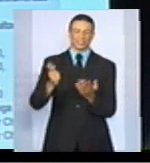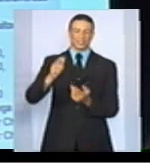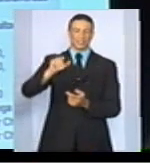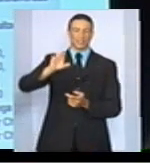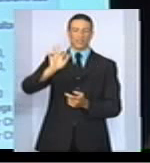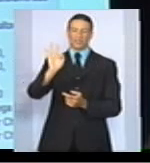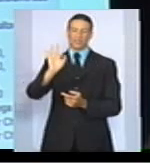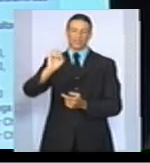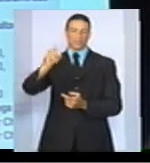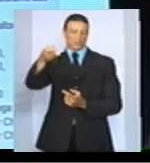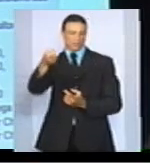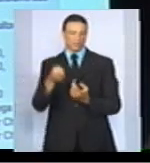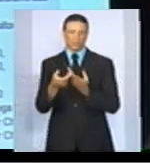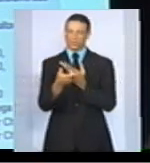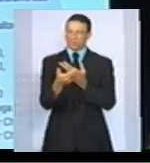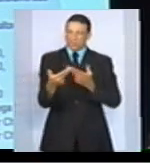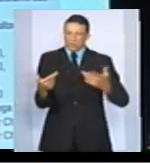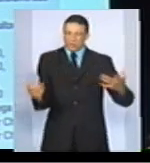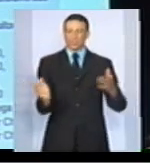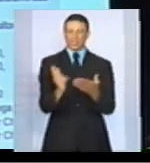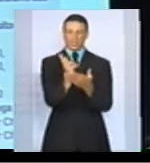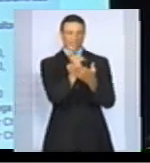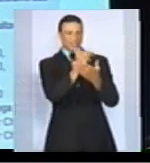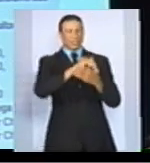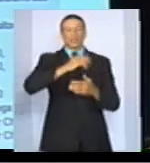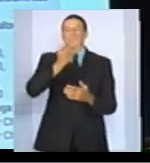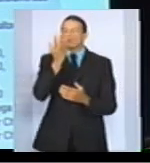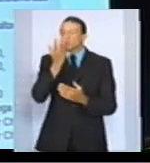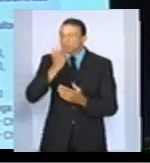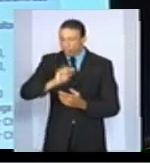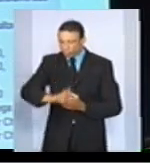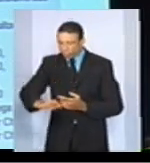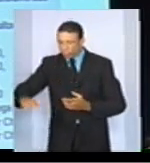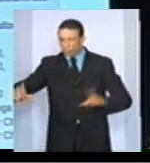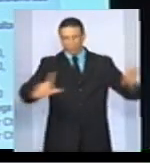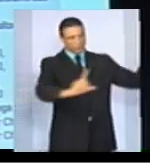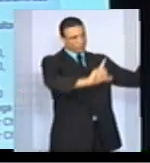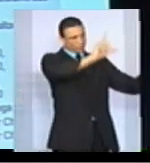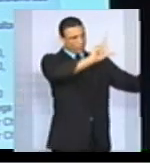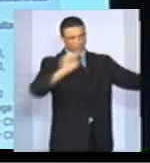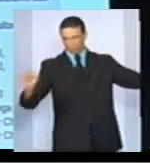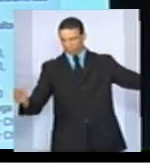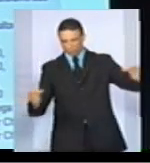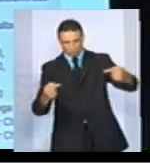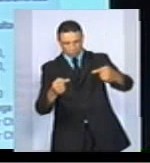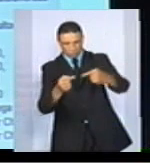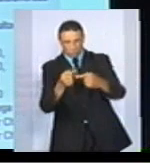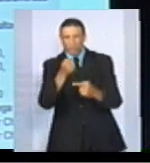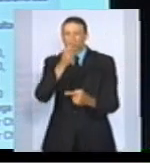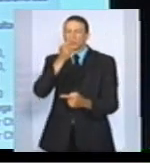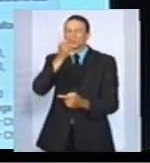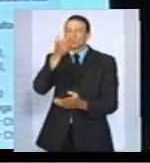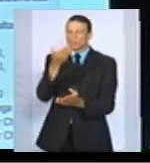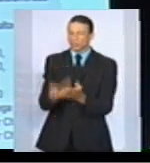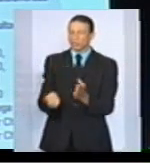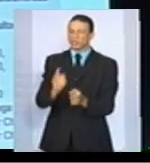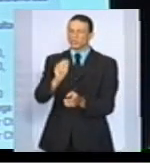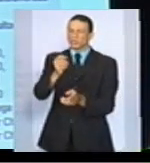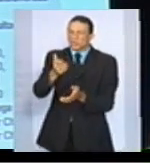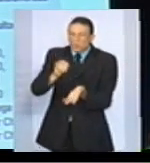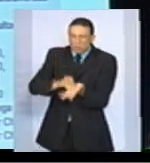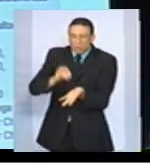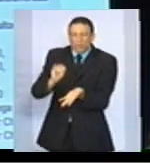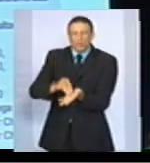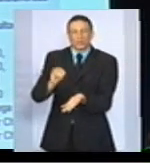da Fox os canais infantis hoje um conteúdo tão escasso na televisão aberta brasileira que só é possível